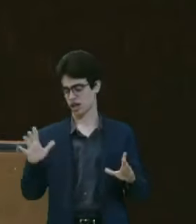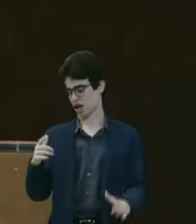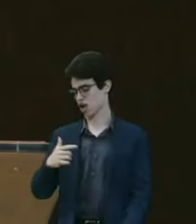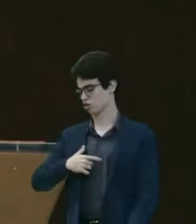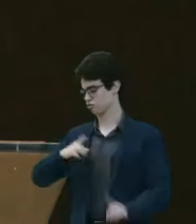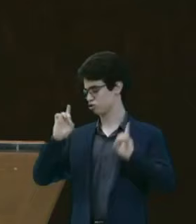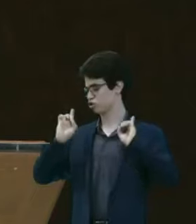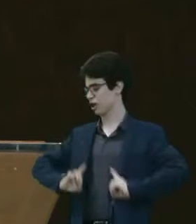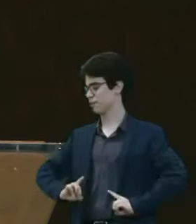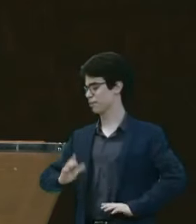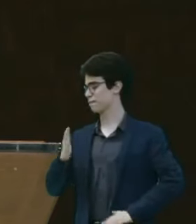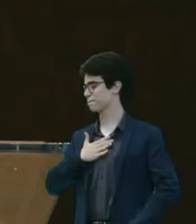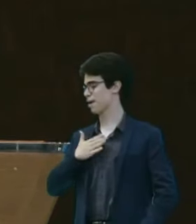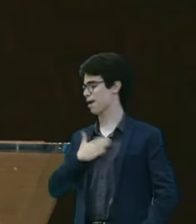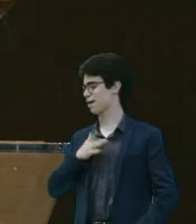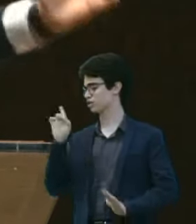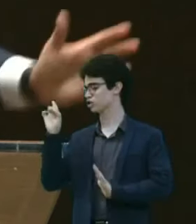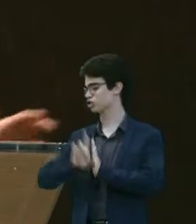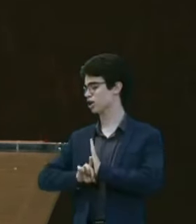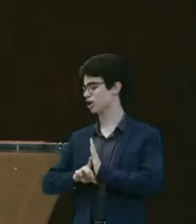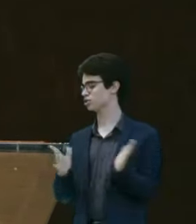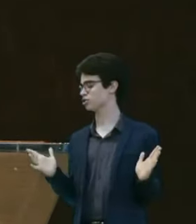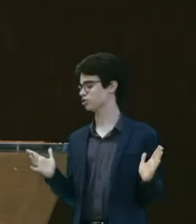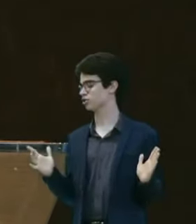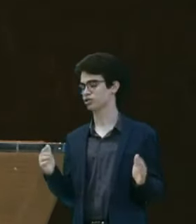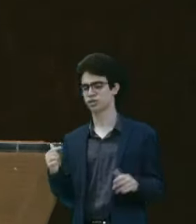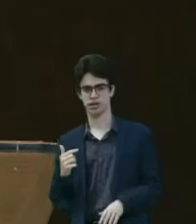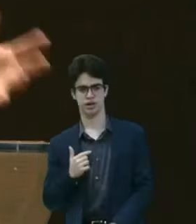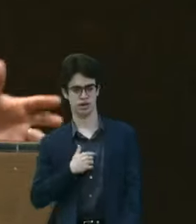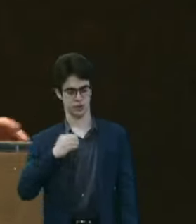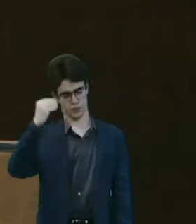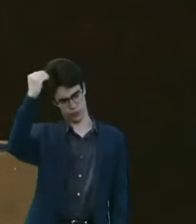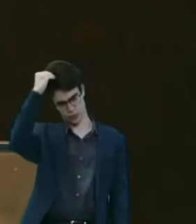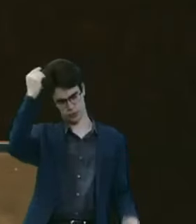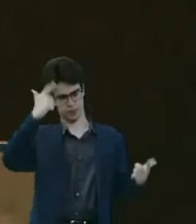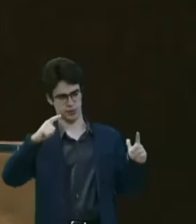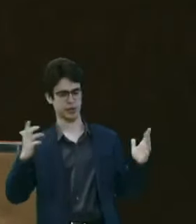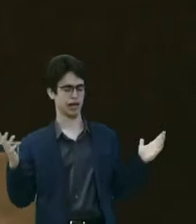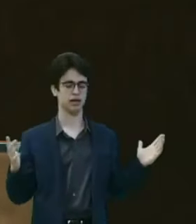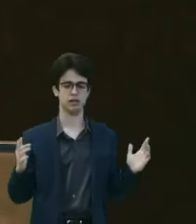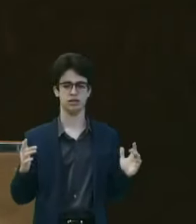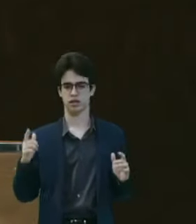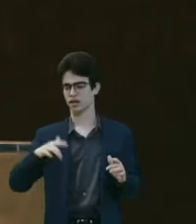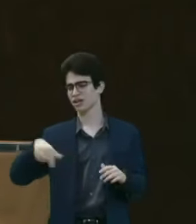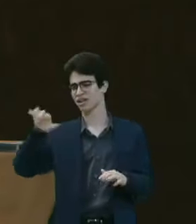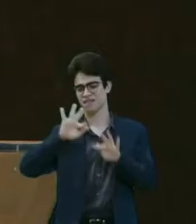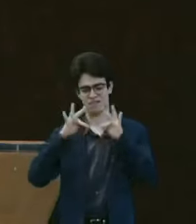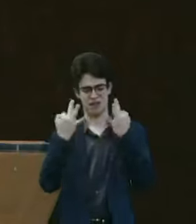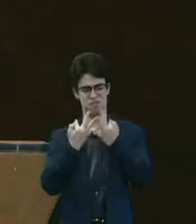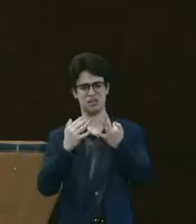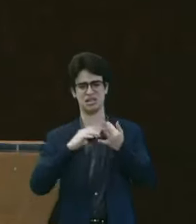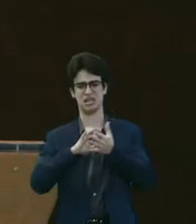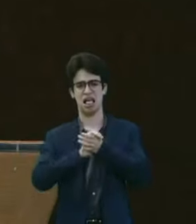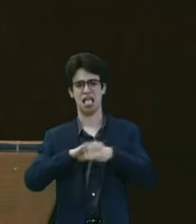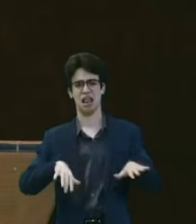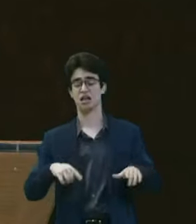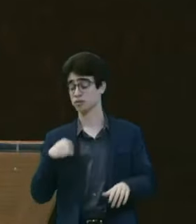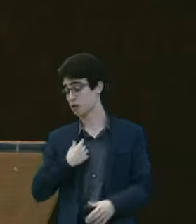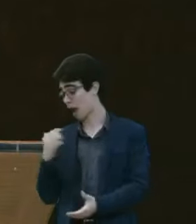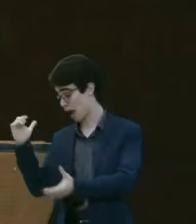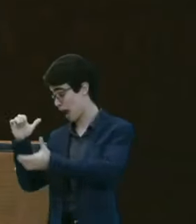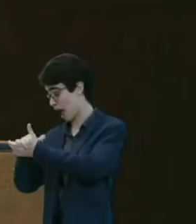direito. É o divórcio sem culpa. Famílias são separadas. E aí a gente casa de